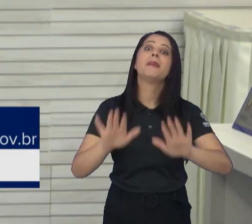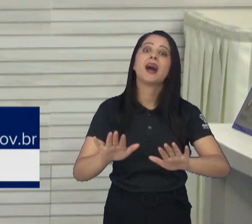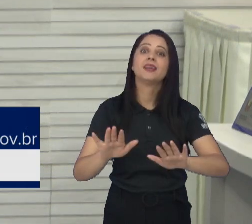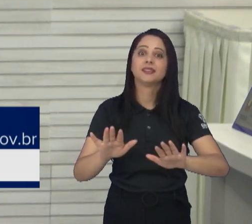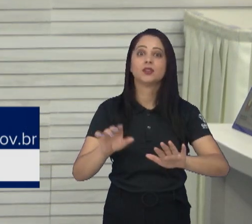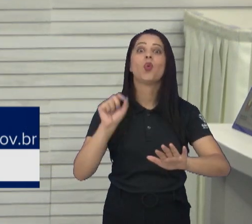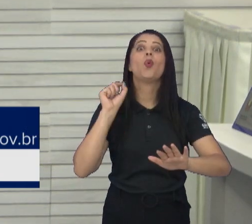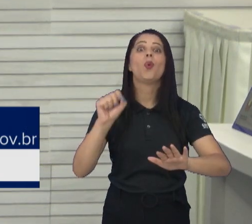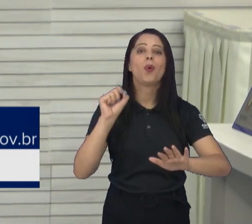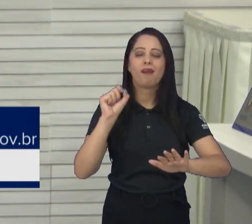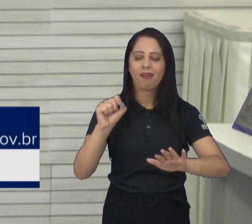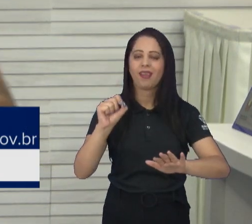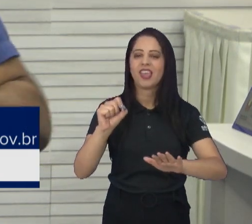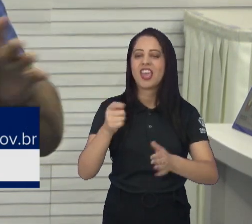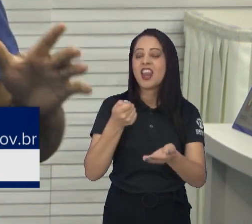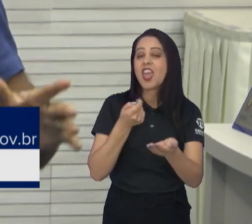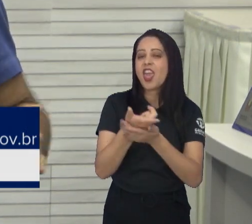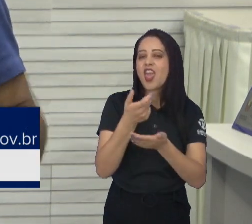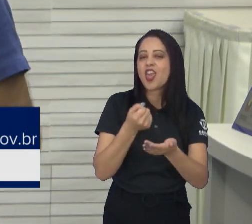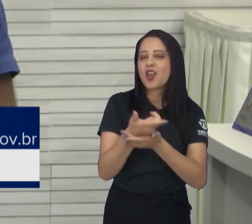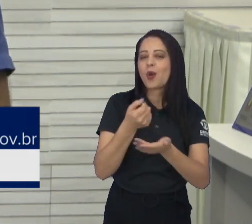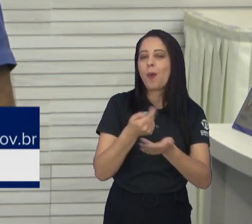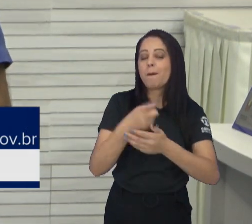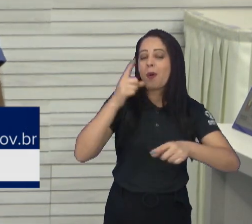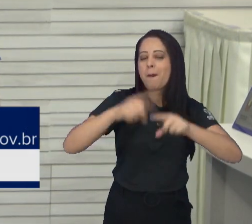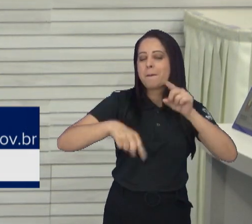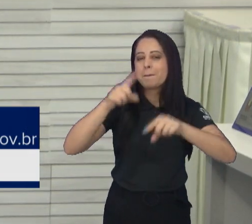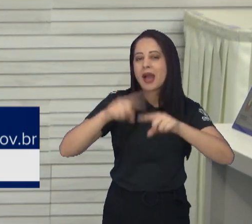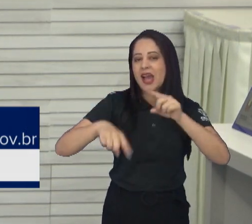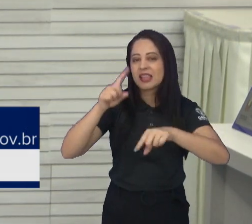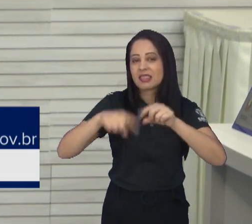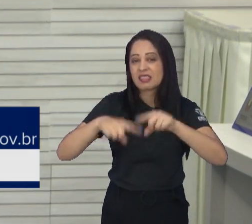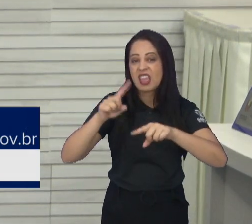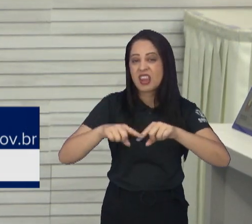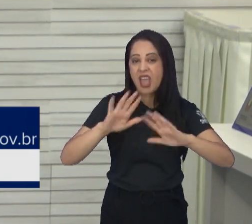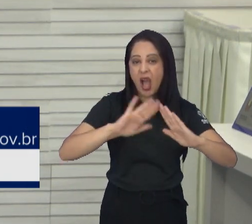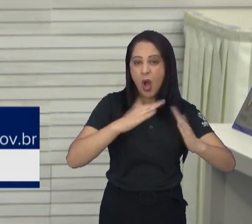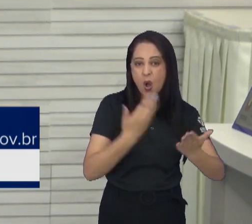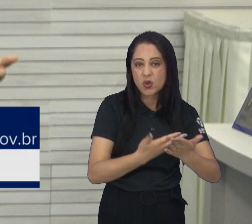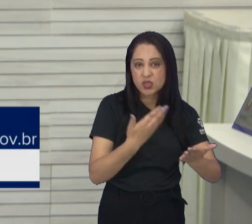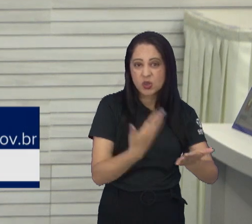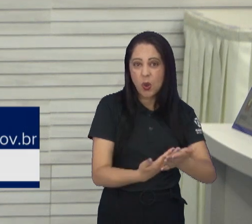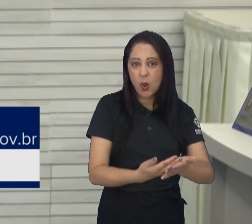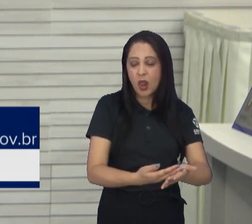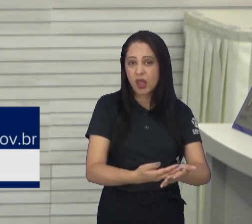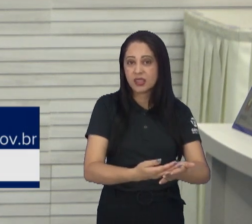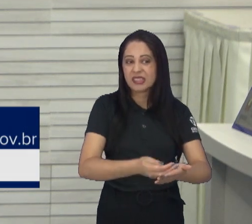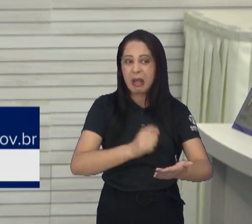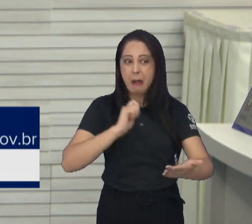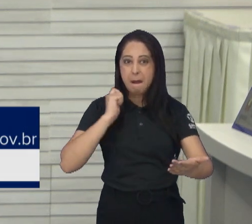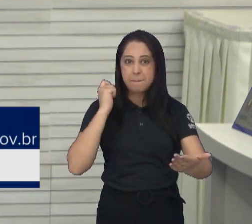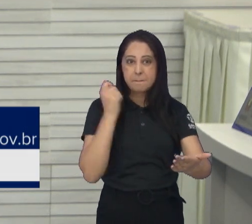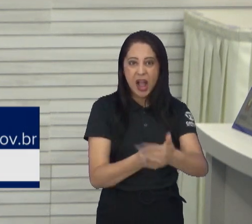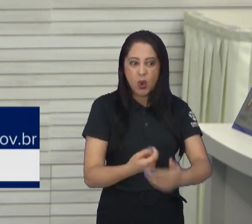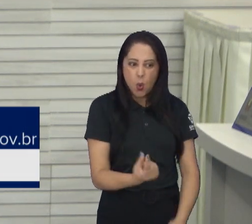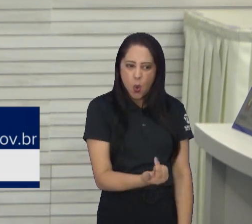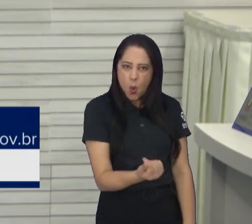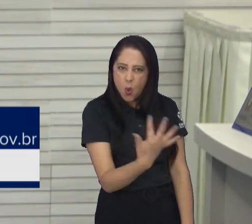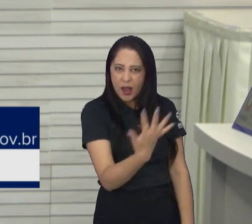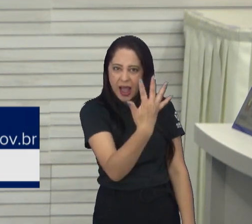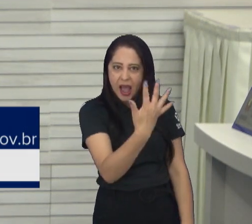nacional. O Brasil todo viu São José dos Campos pagar absurdo numa caneta,